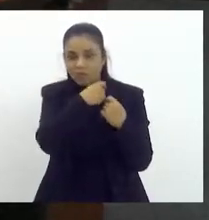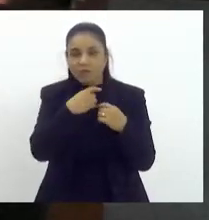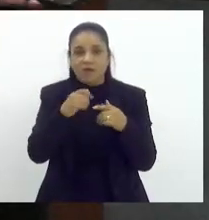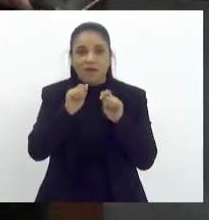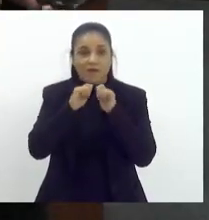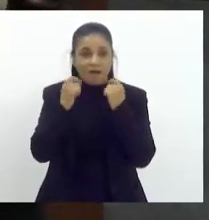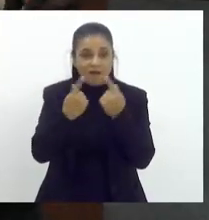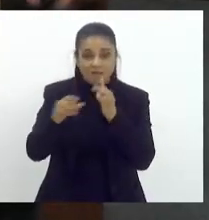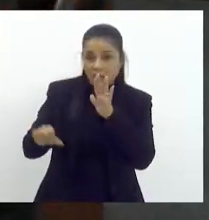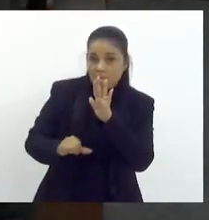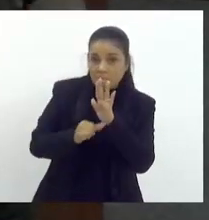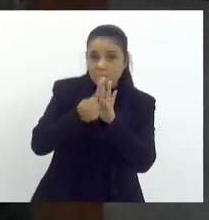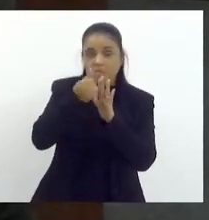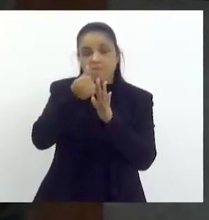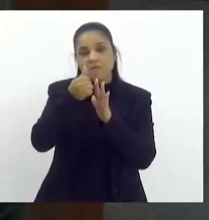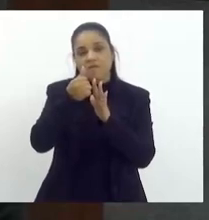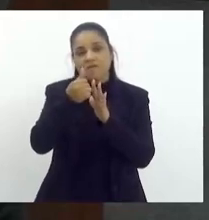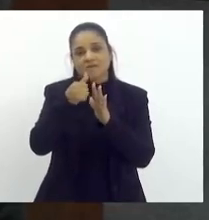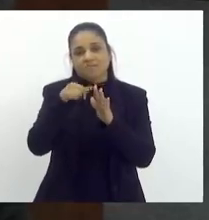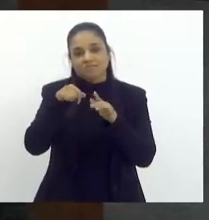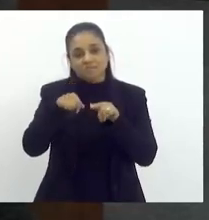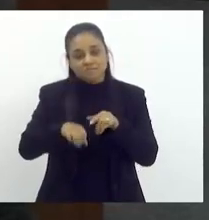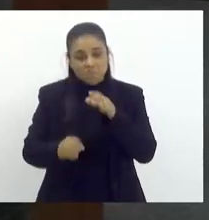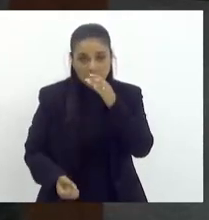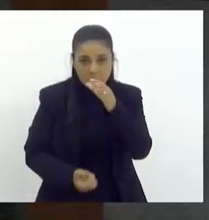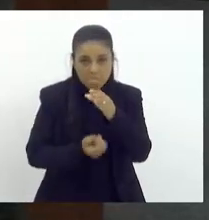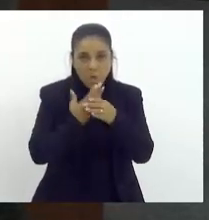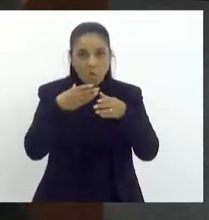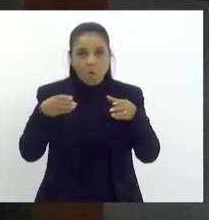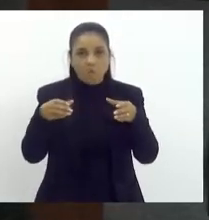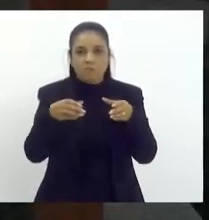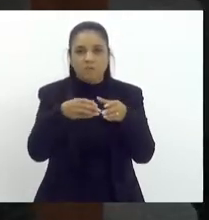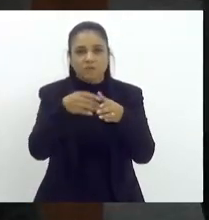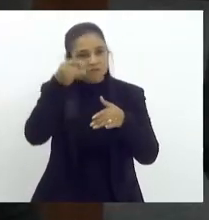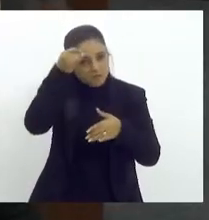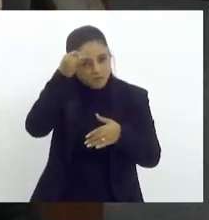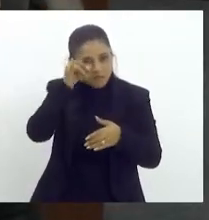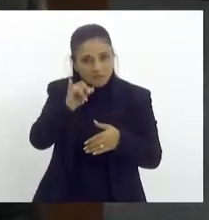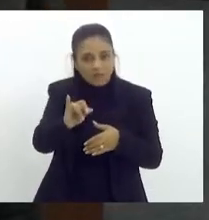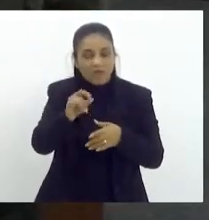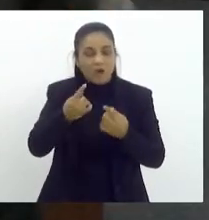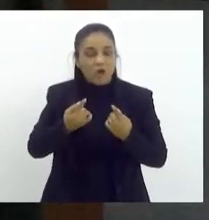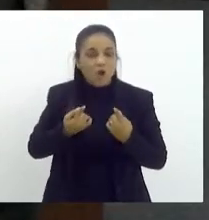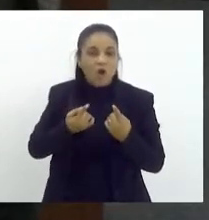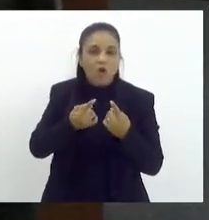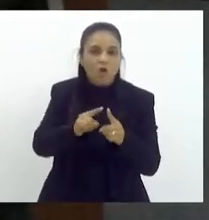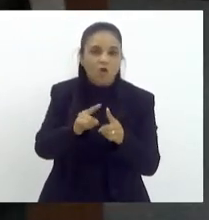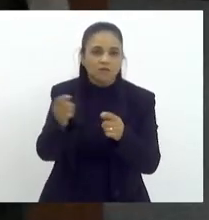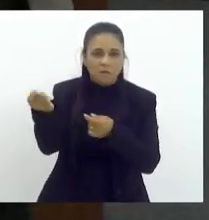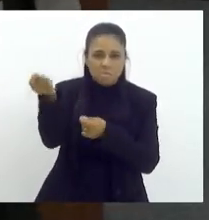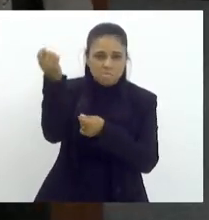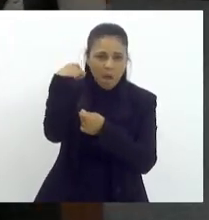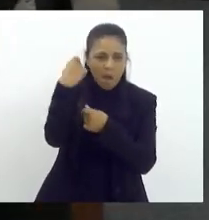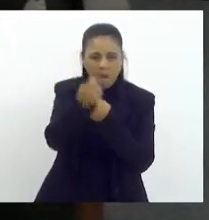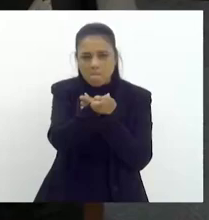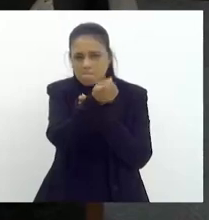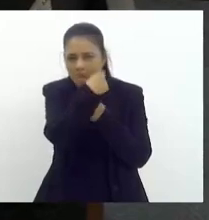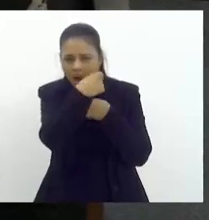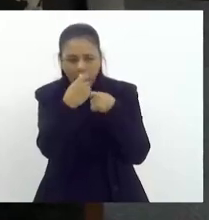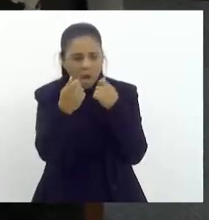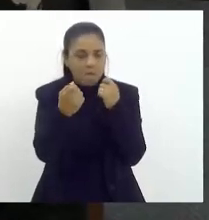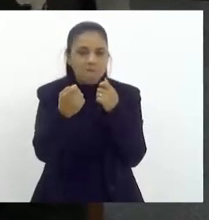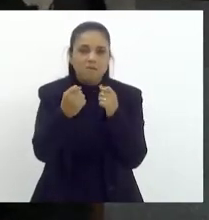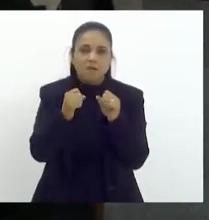é Pioneira pois criou aqui o comitê de prevenção e combate a tortura bem como criou também